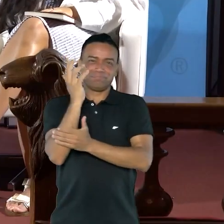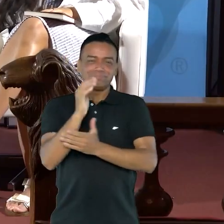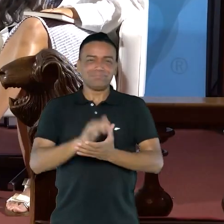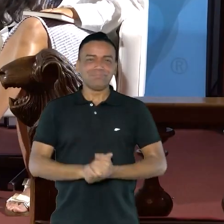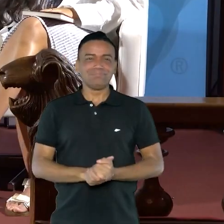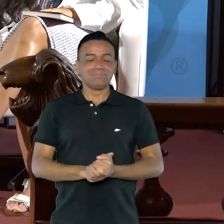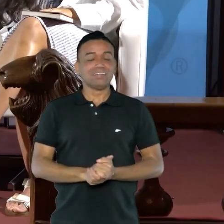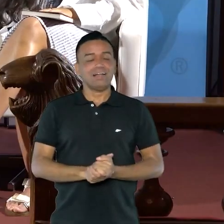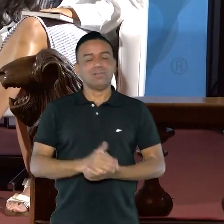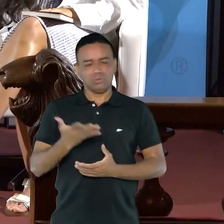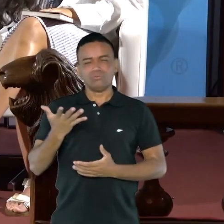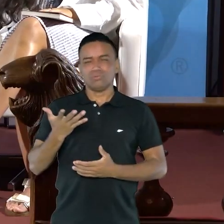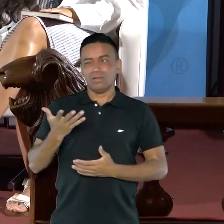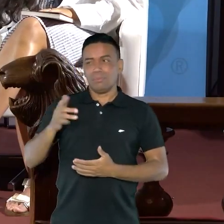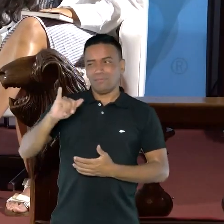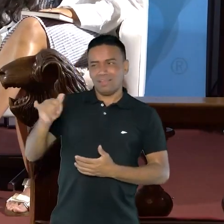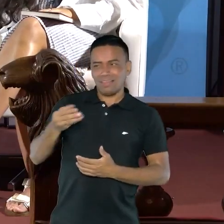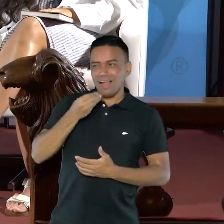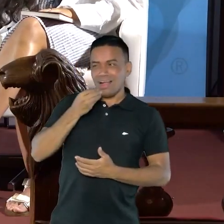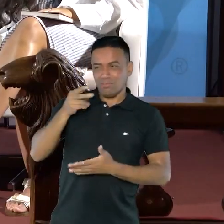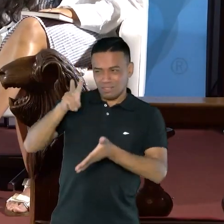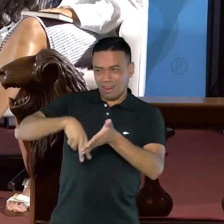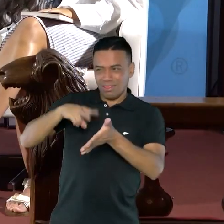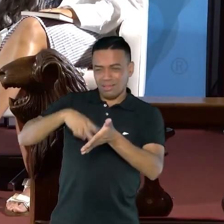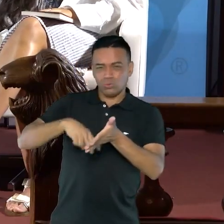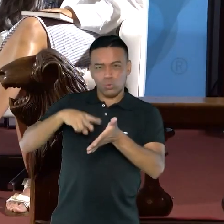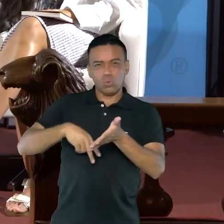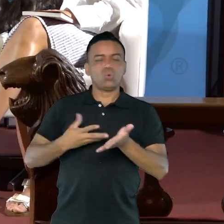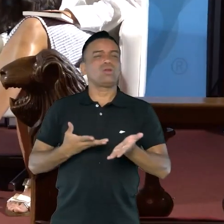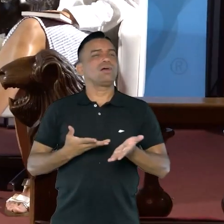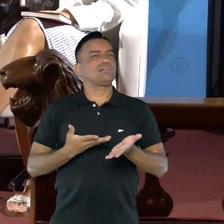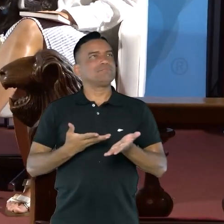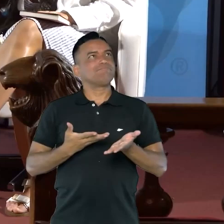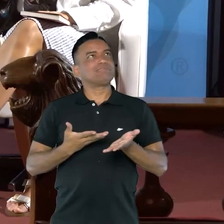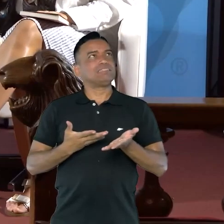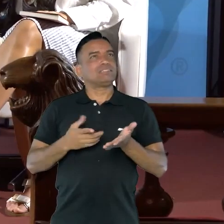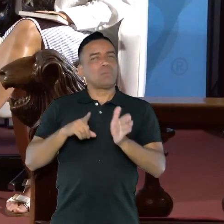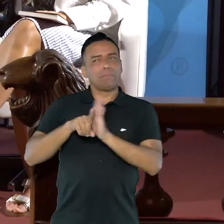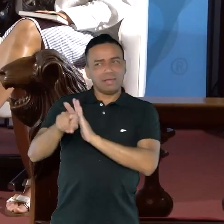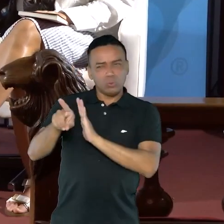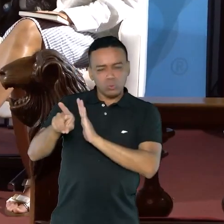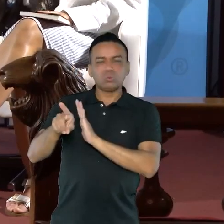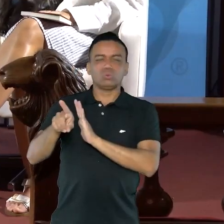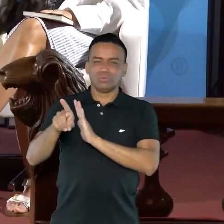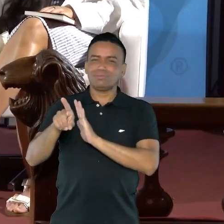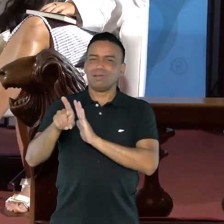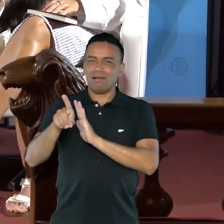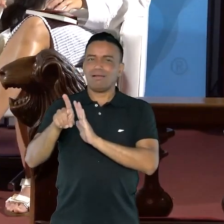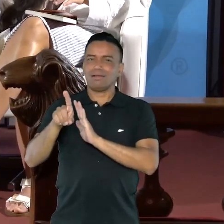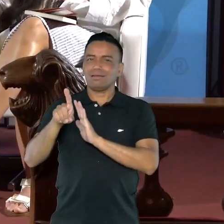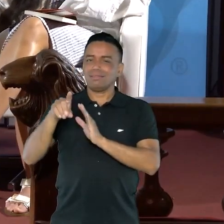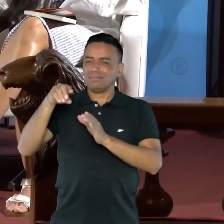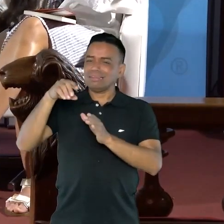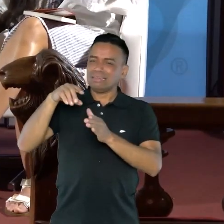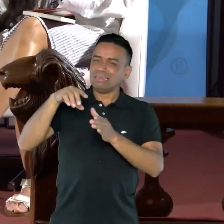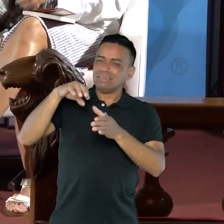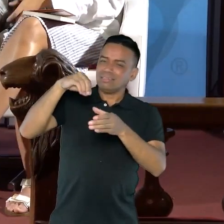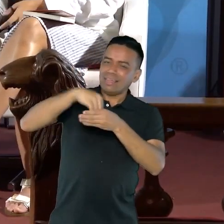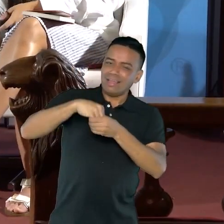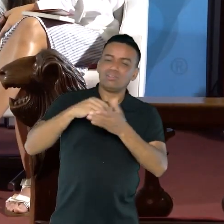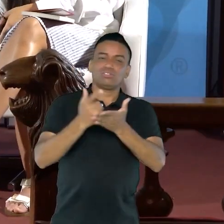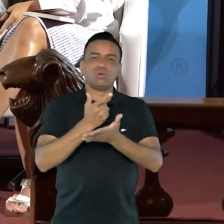Eu vou pegar um gancho na sua leitura e trazer uma questão que atravessa o seu livro inteiro, que é a